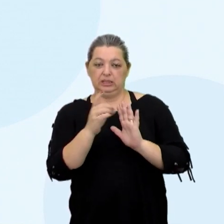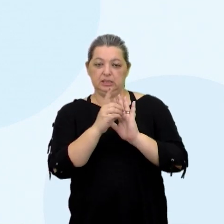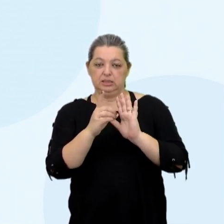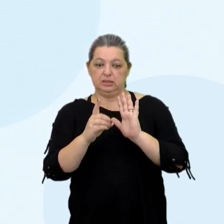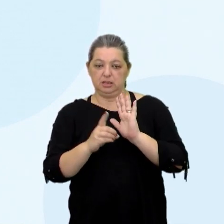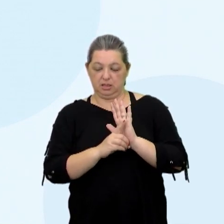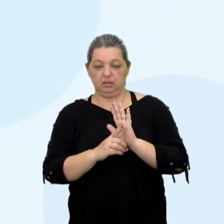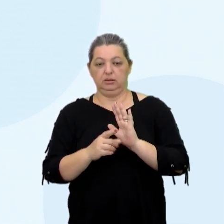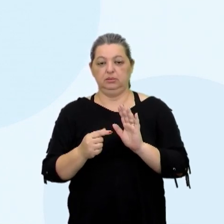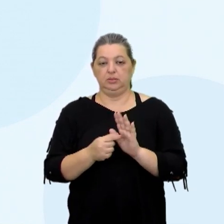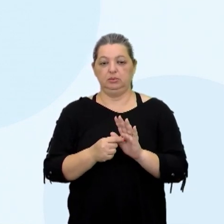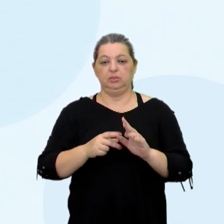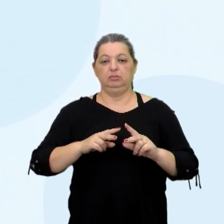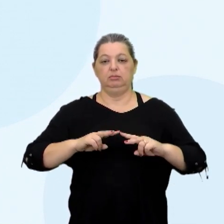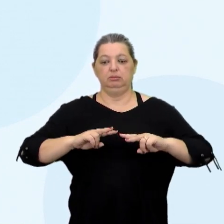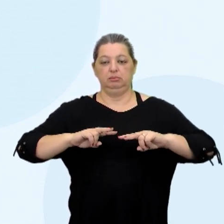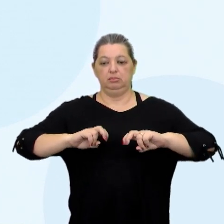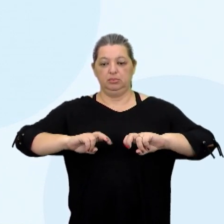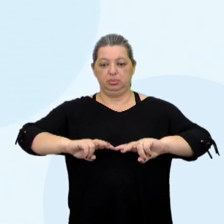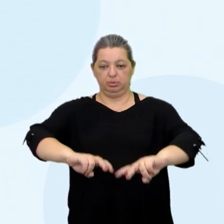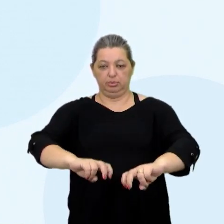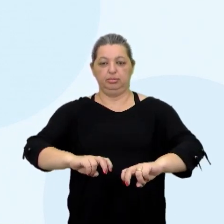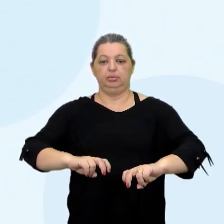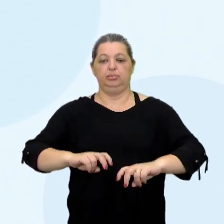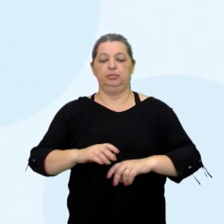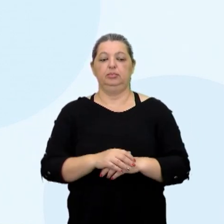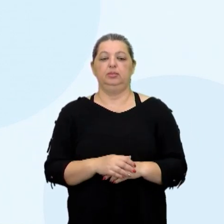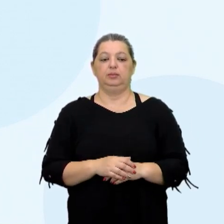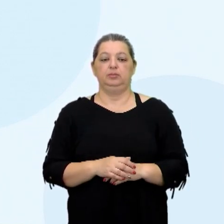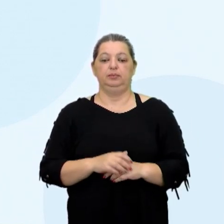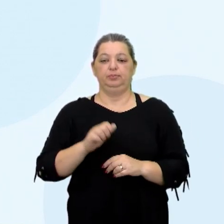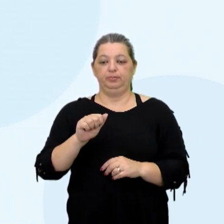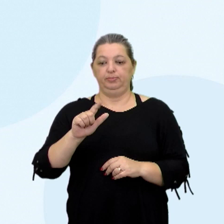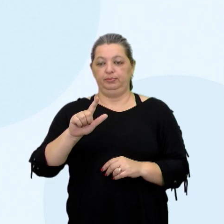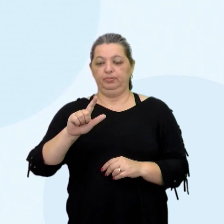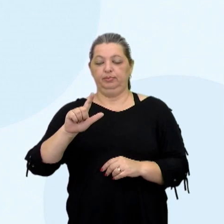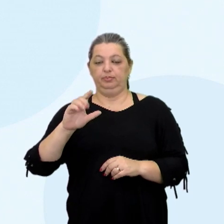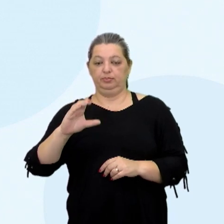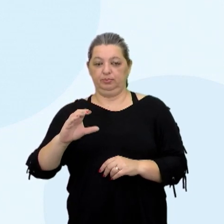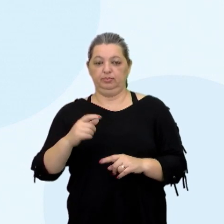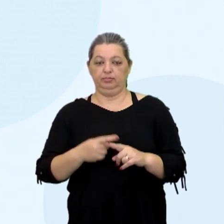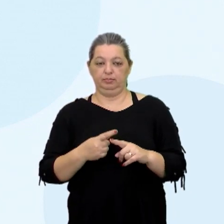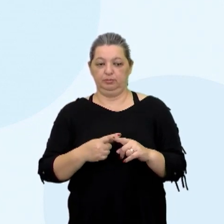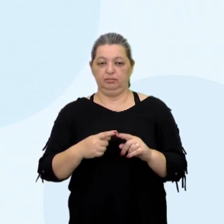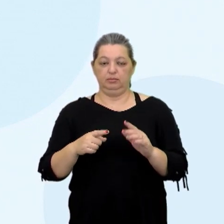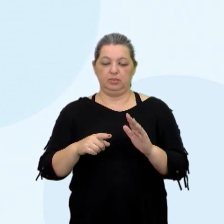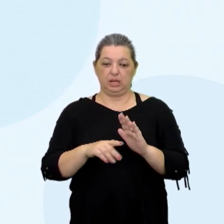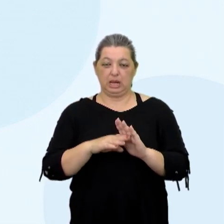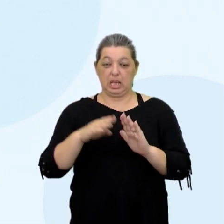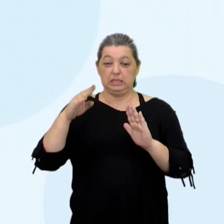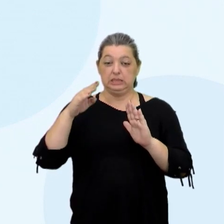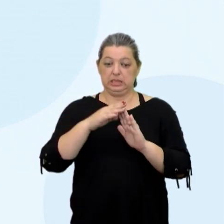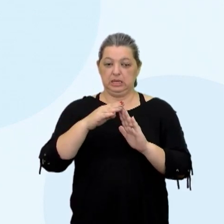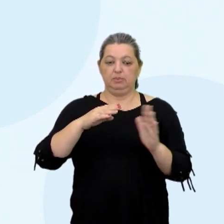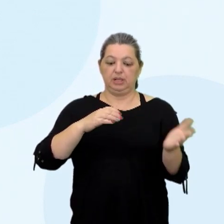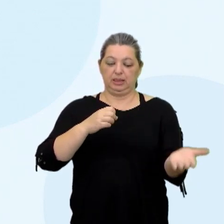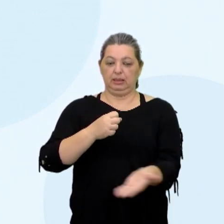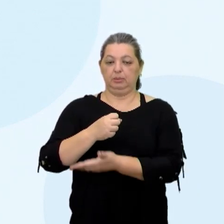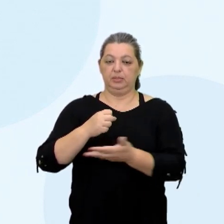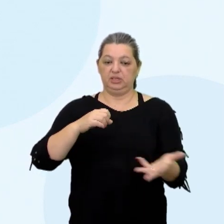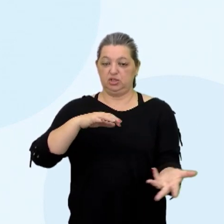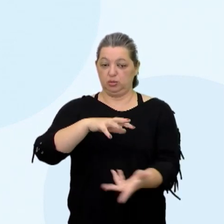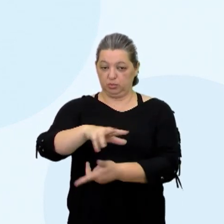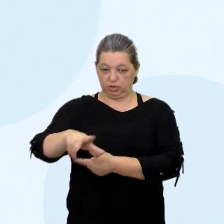duplicada aqui na América Latina, em um ritmo bem acima da média mundial. Nessa região, a agricultura, e